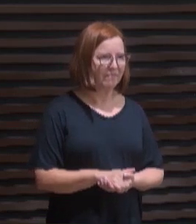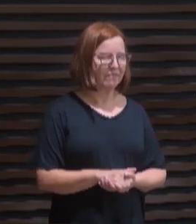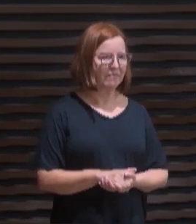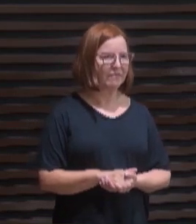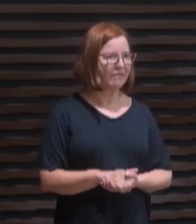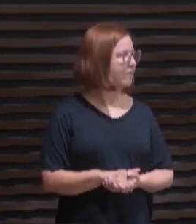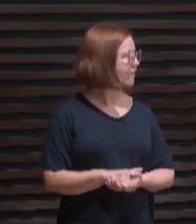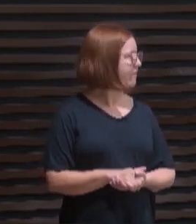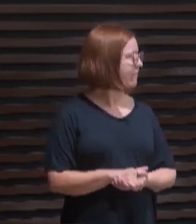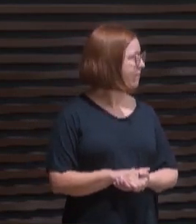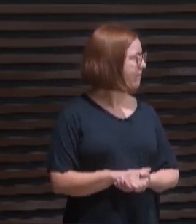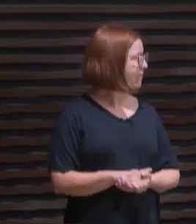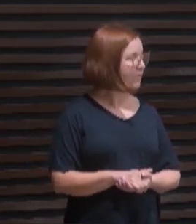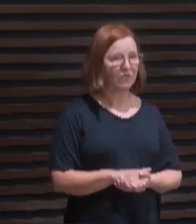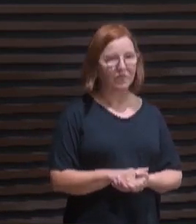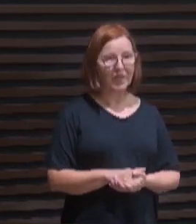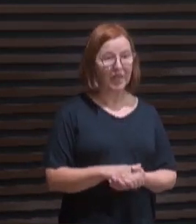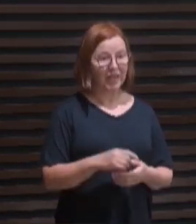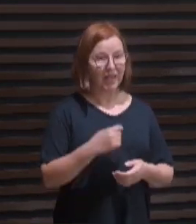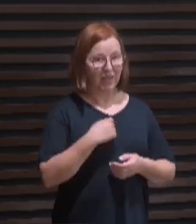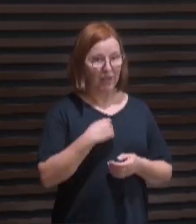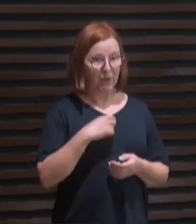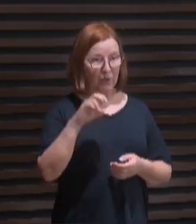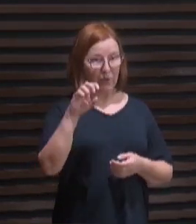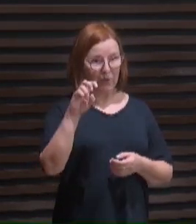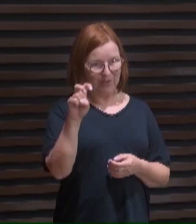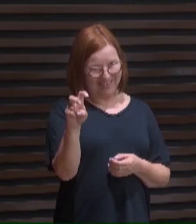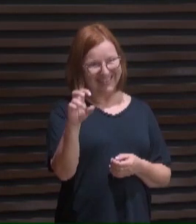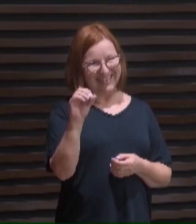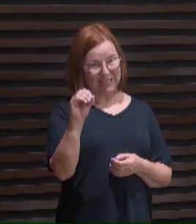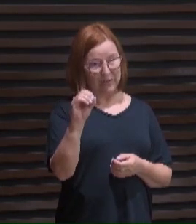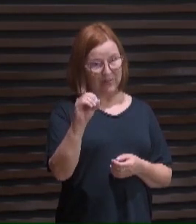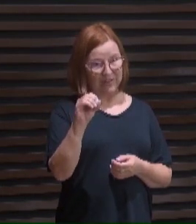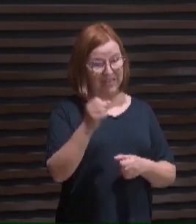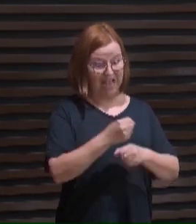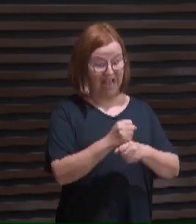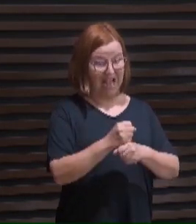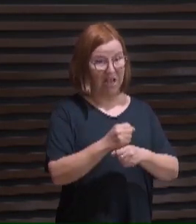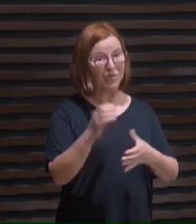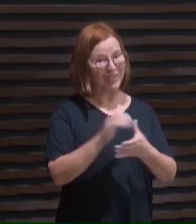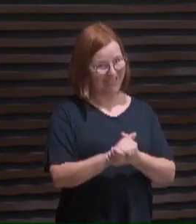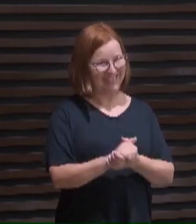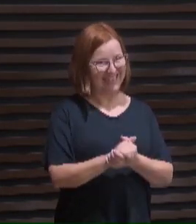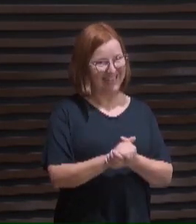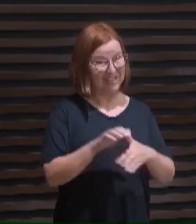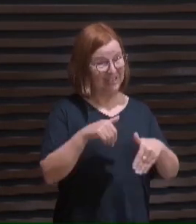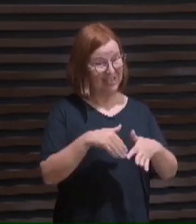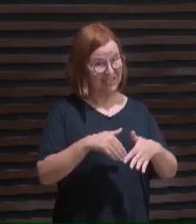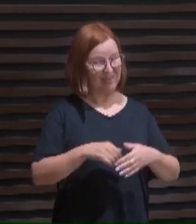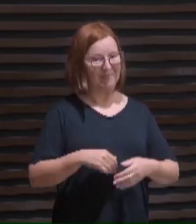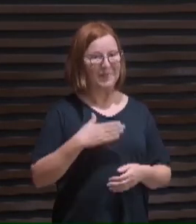Eu fiz 50 anos de casado esse mês de setembro e meus